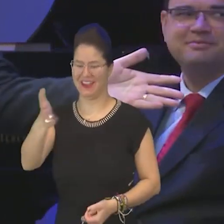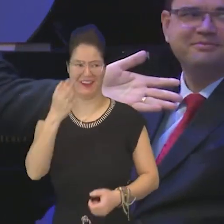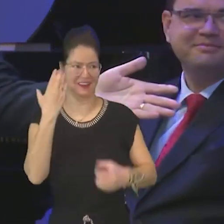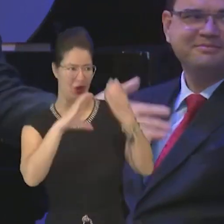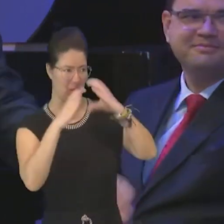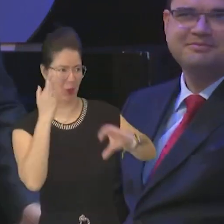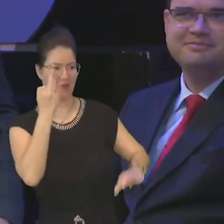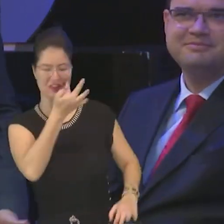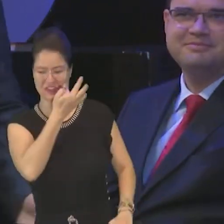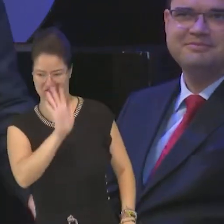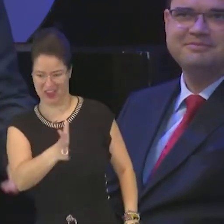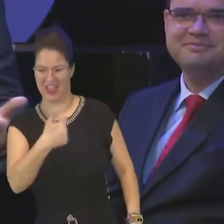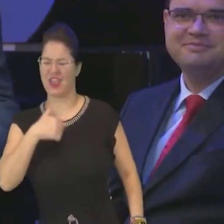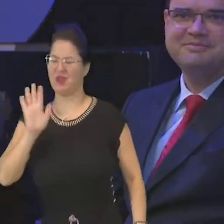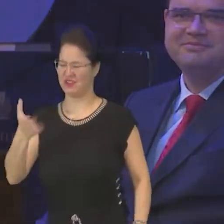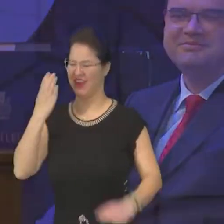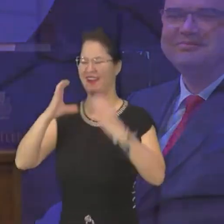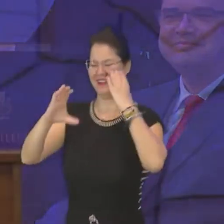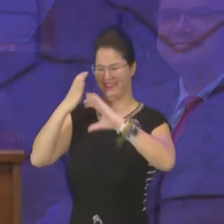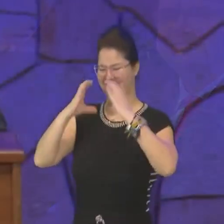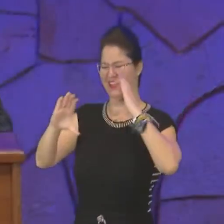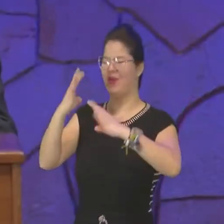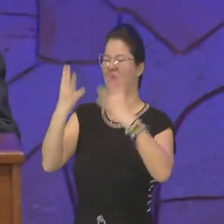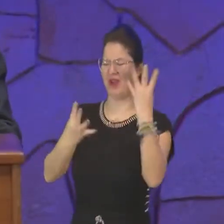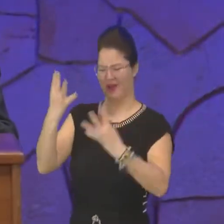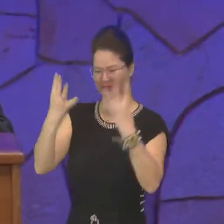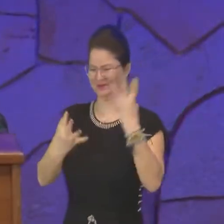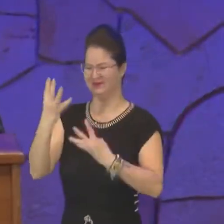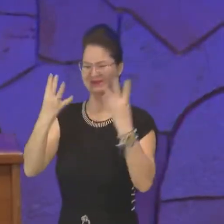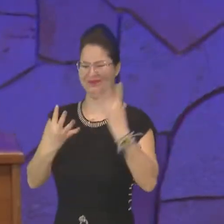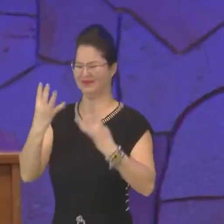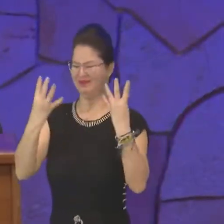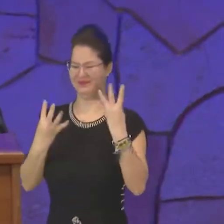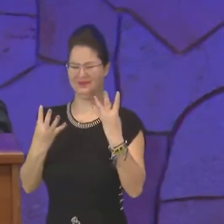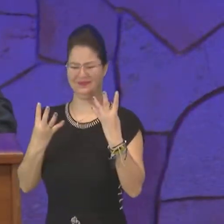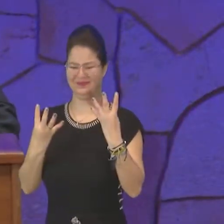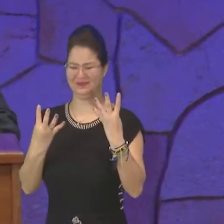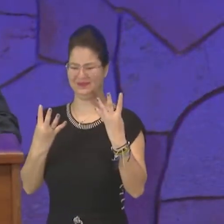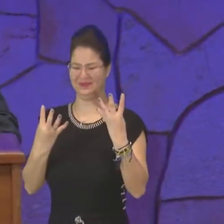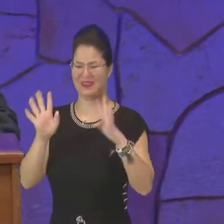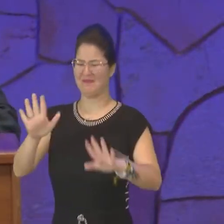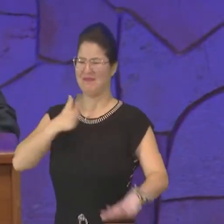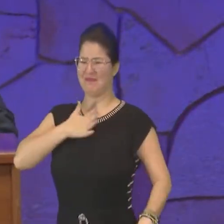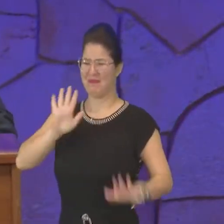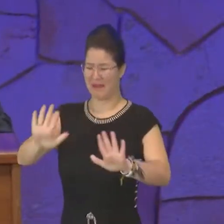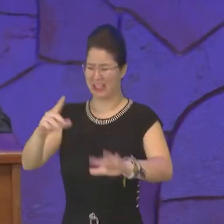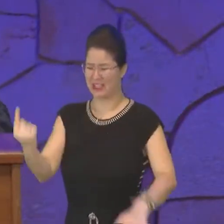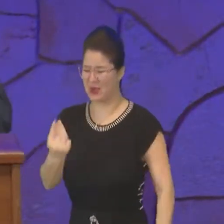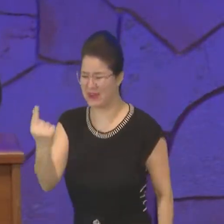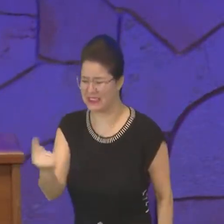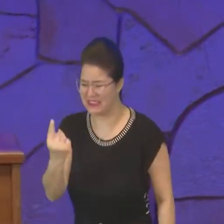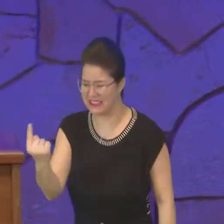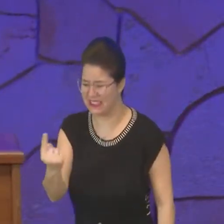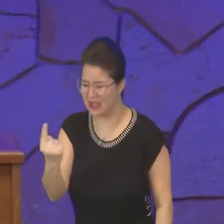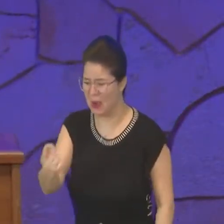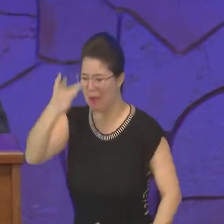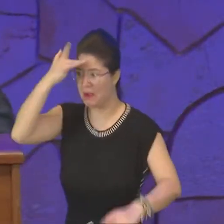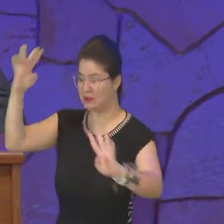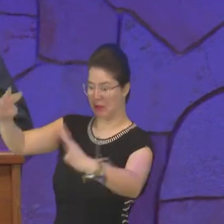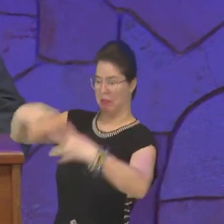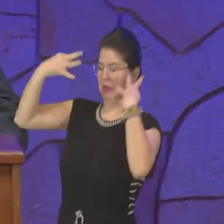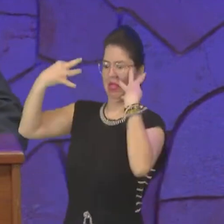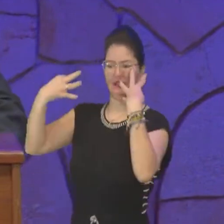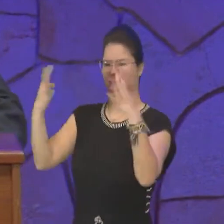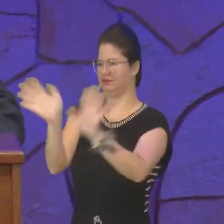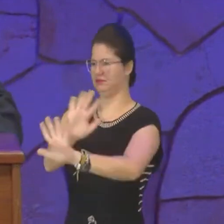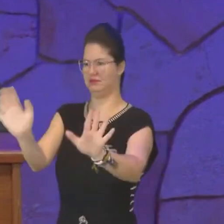Francisco? Eu já cantei muito em coral, mas dueto, solo, quarteto. A única vez que eu cantei em